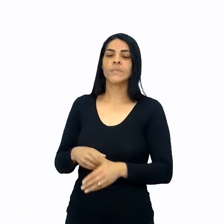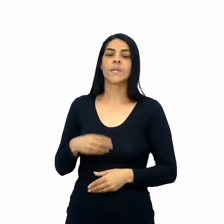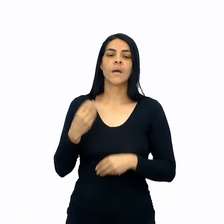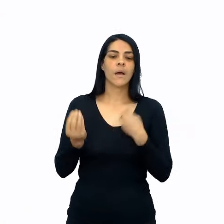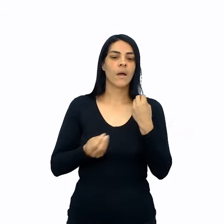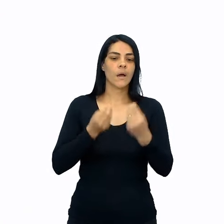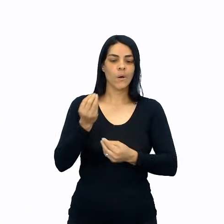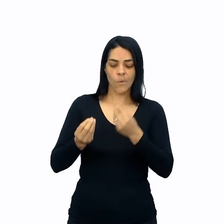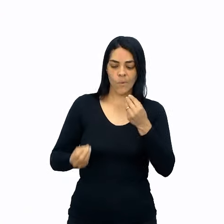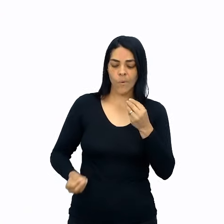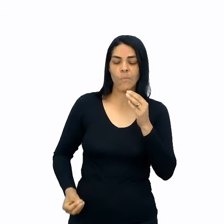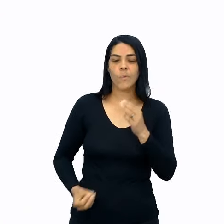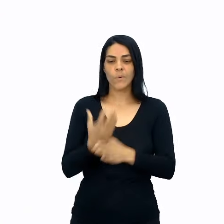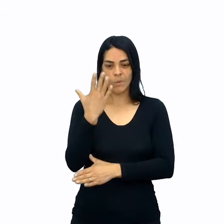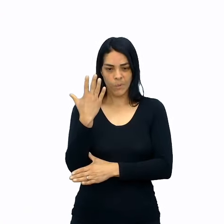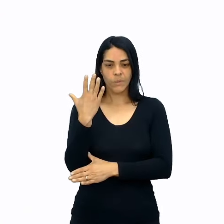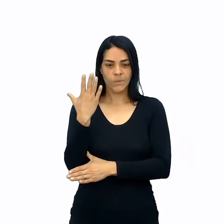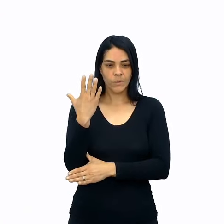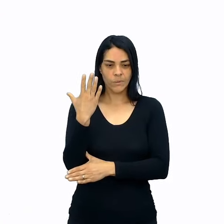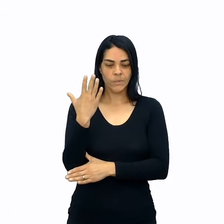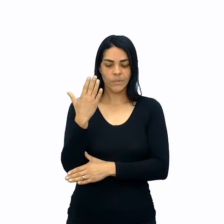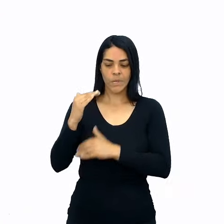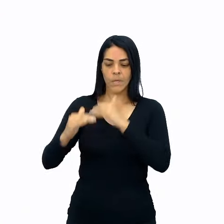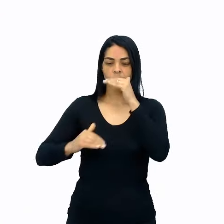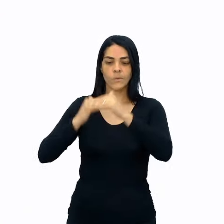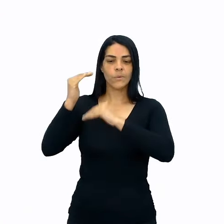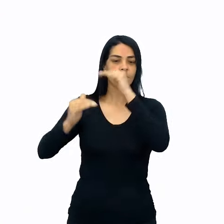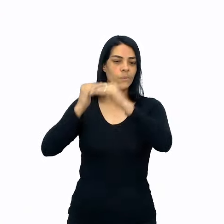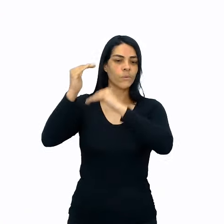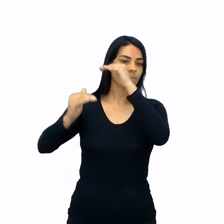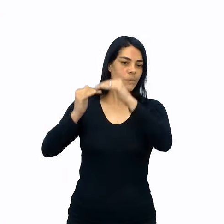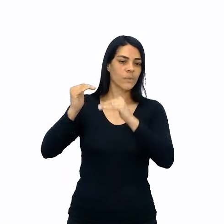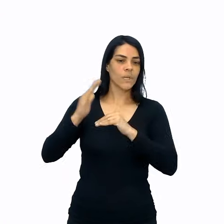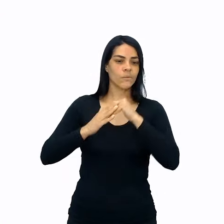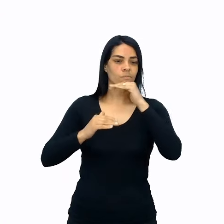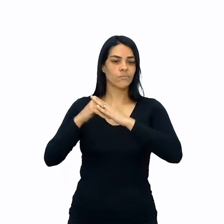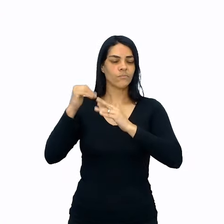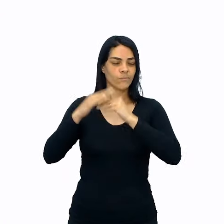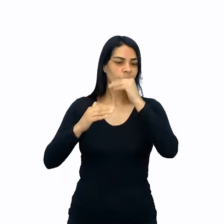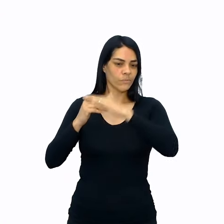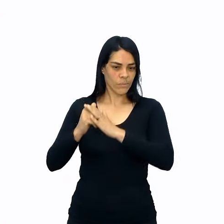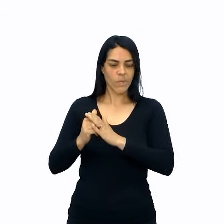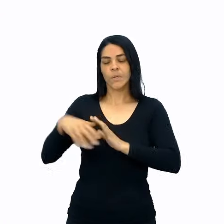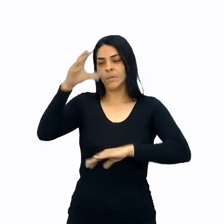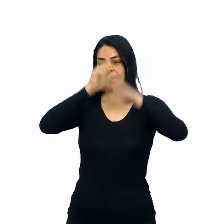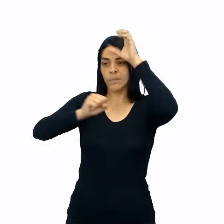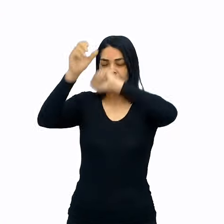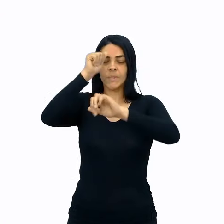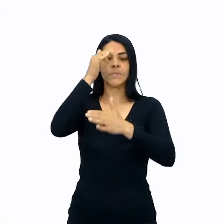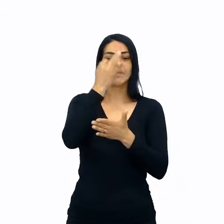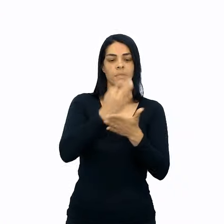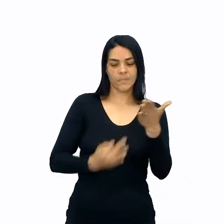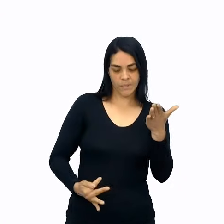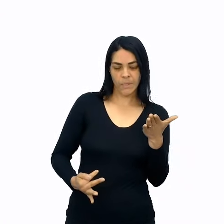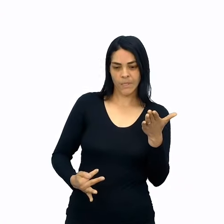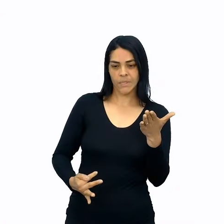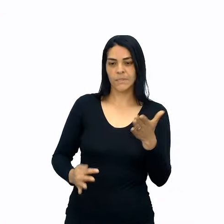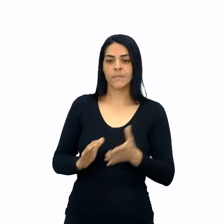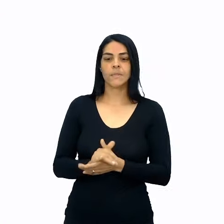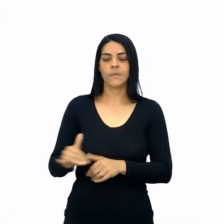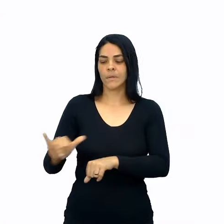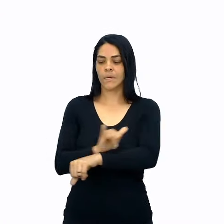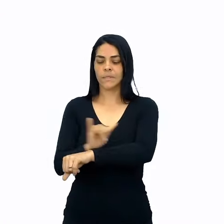própria produção textual no processo de ensino e de aprendizagem de textos. A proposta didática e